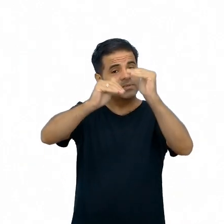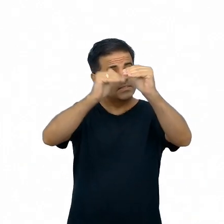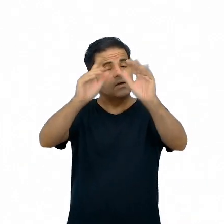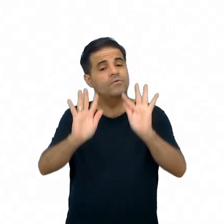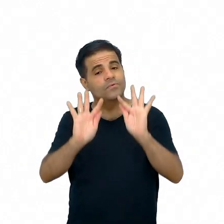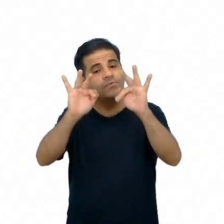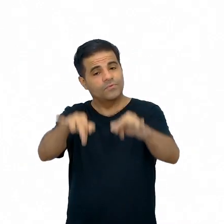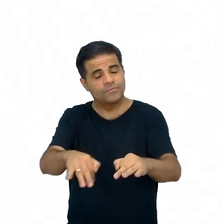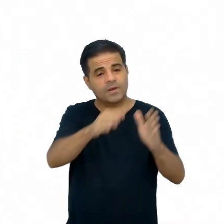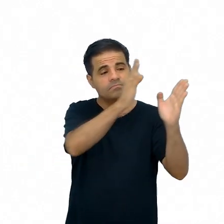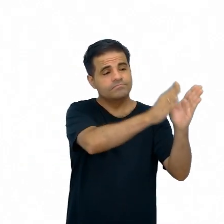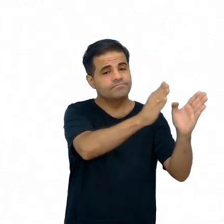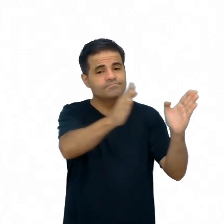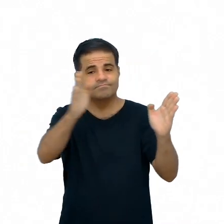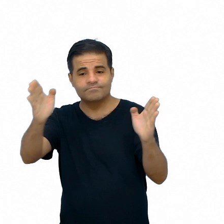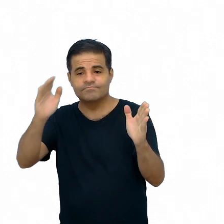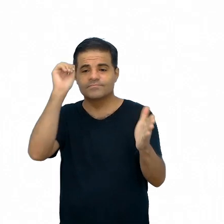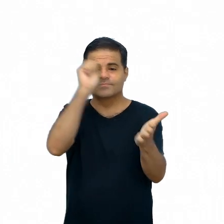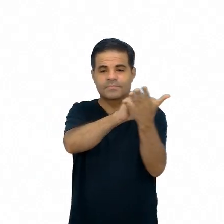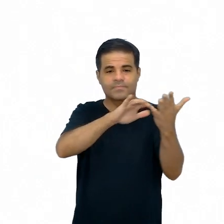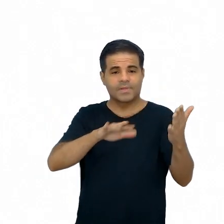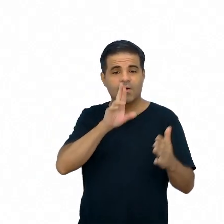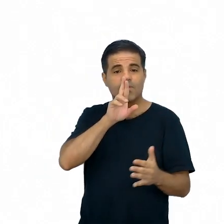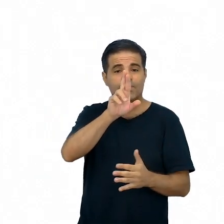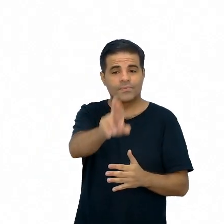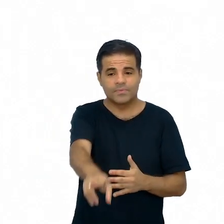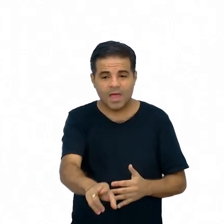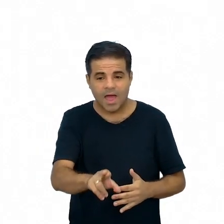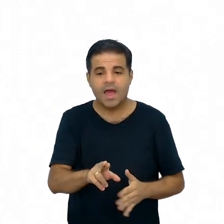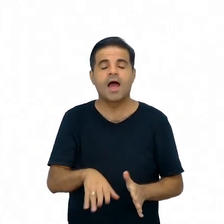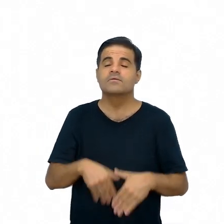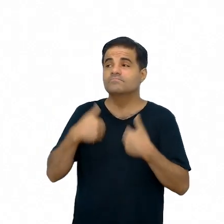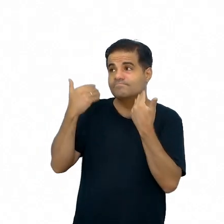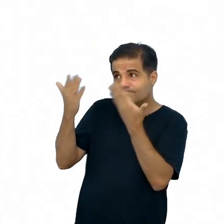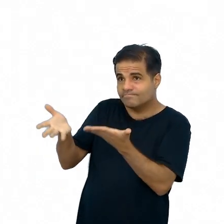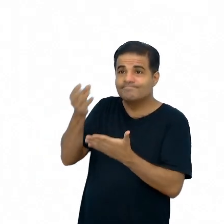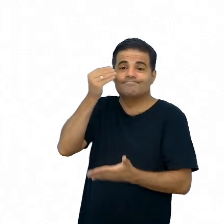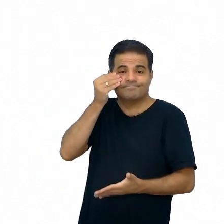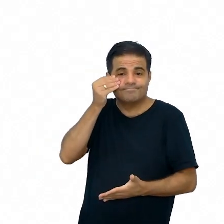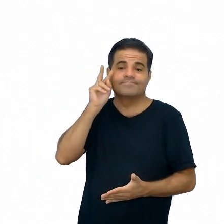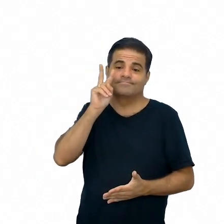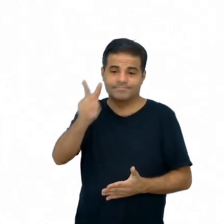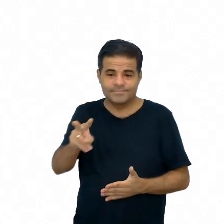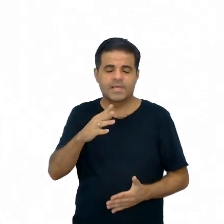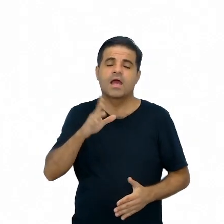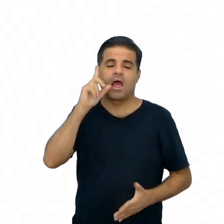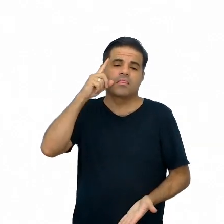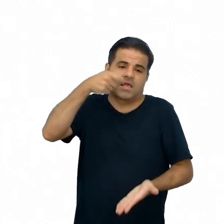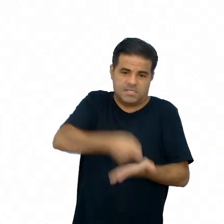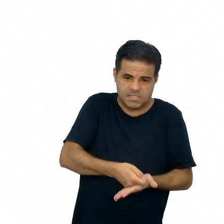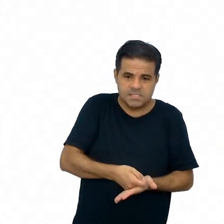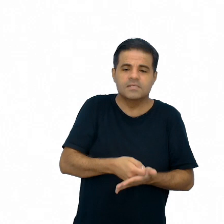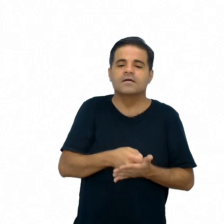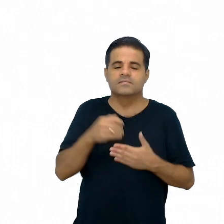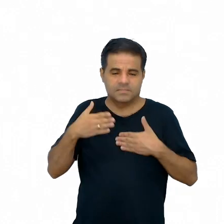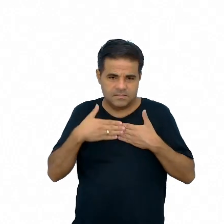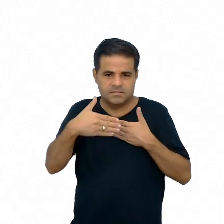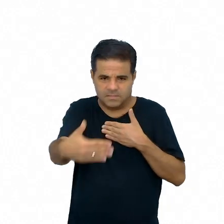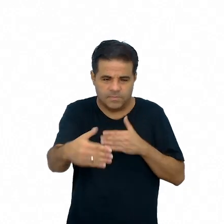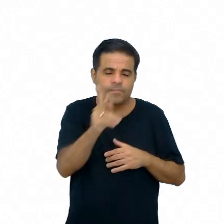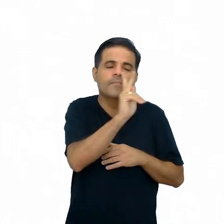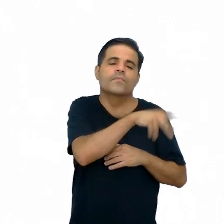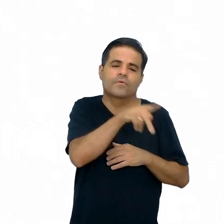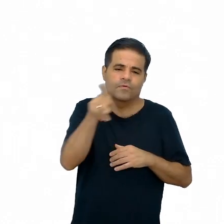final da sequência de atividades. O resultado poderá servir de evidência para tomadas de decisão aí do